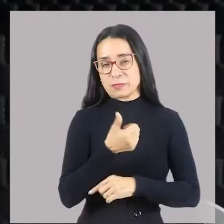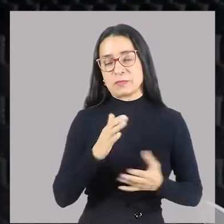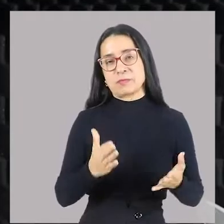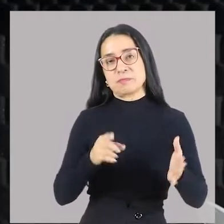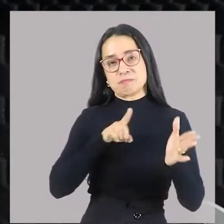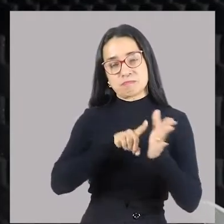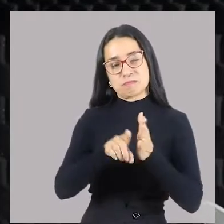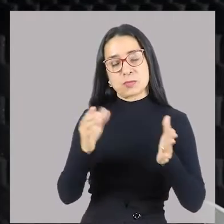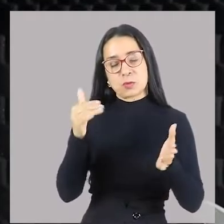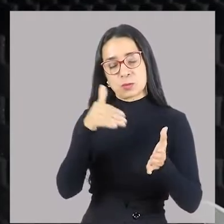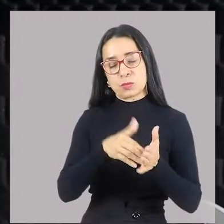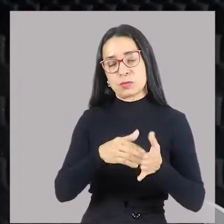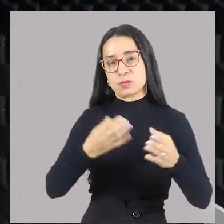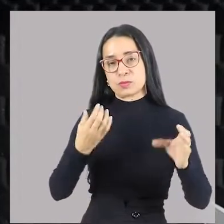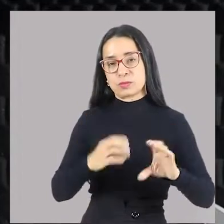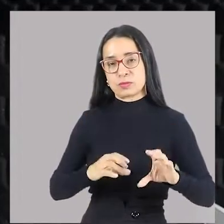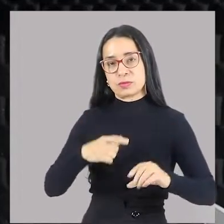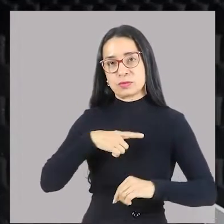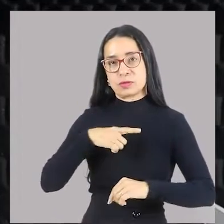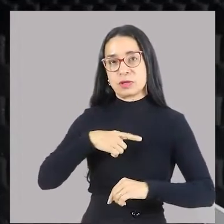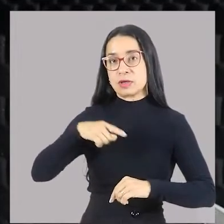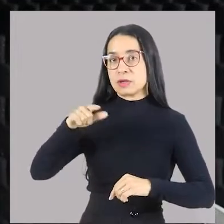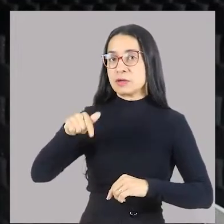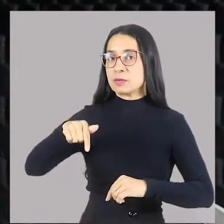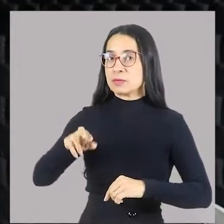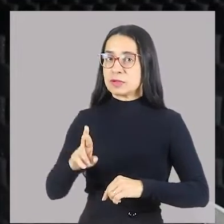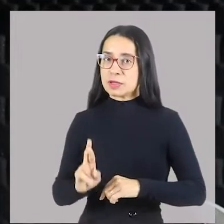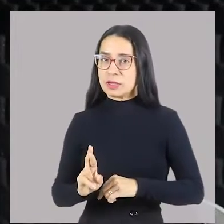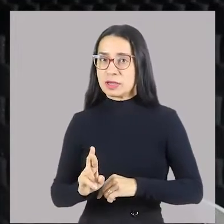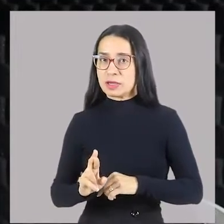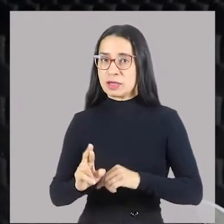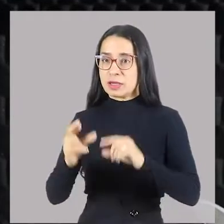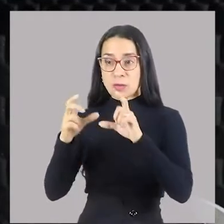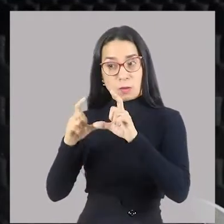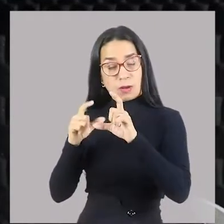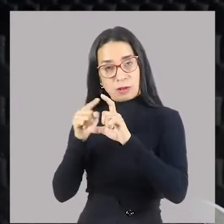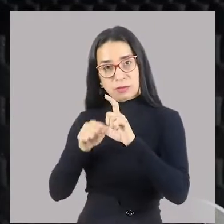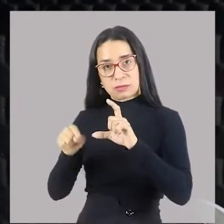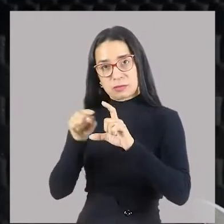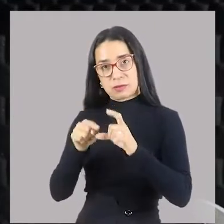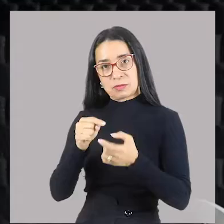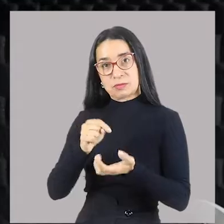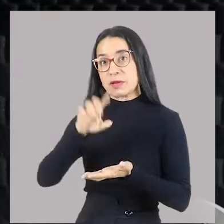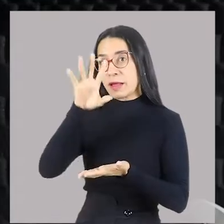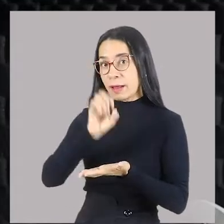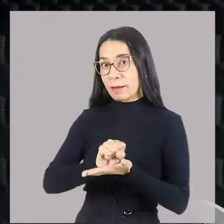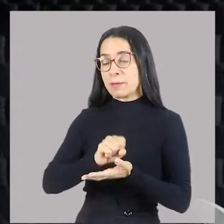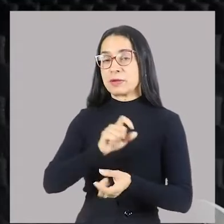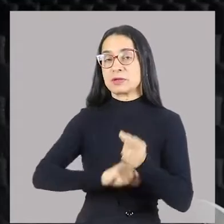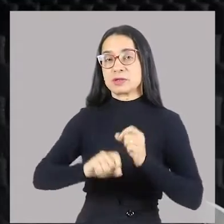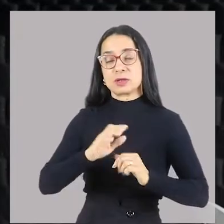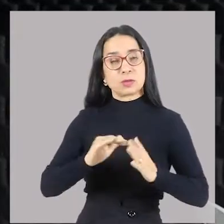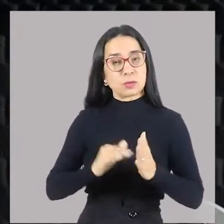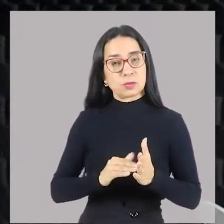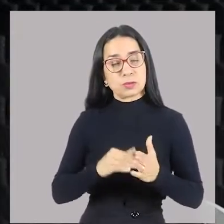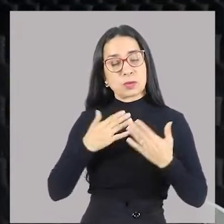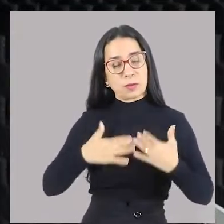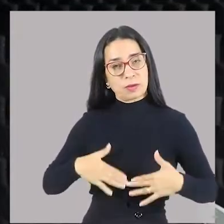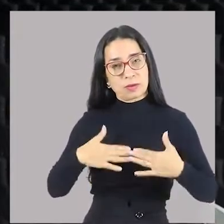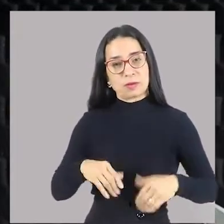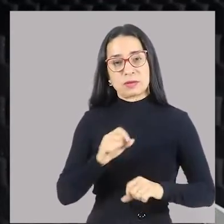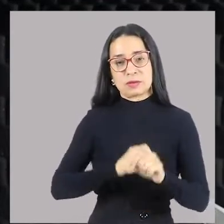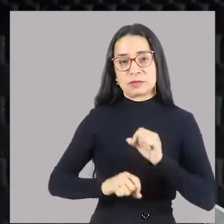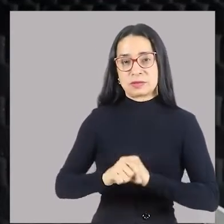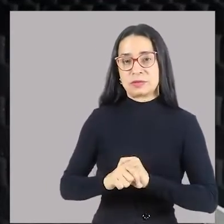concursos. Então, tem um QR Codezinho aqui, ó, coloque sua câmera, dá aquela clicada que vai baixar tudo bonitinho, tranquilinho, sensacional,